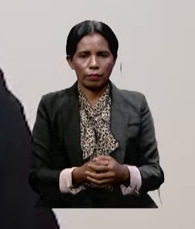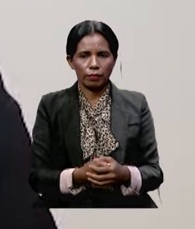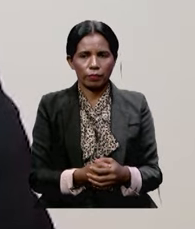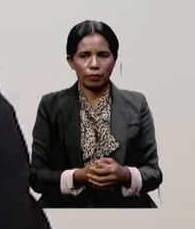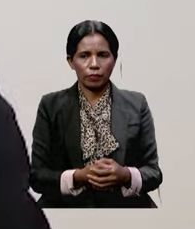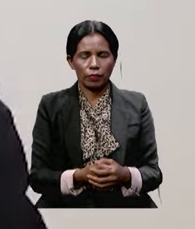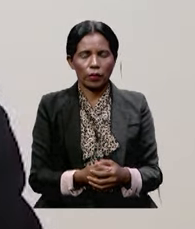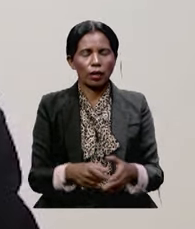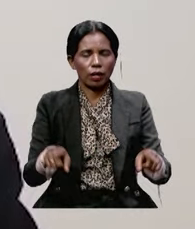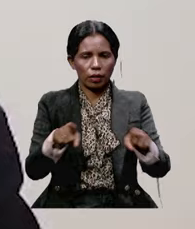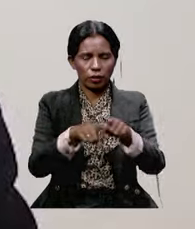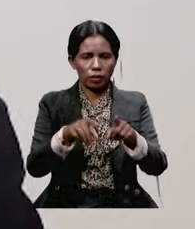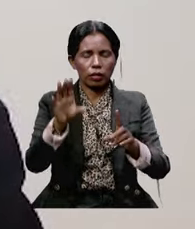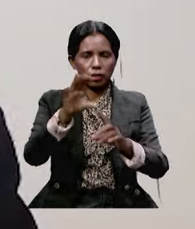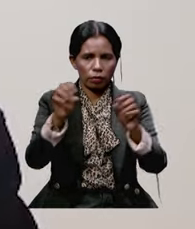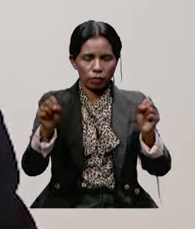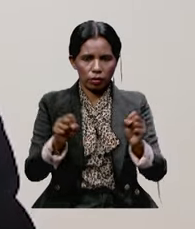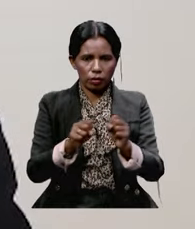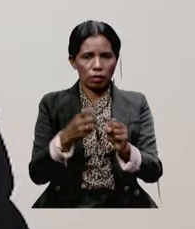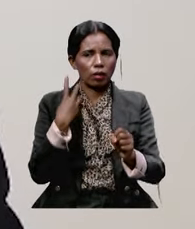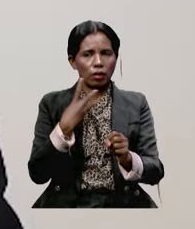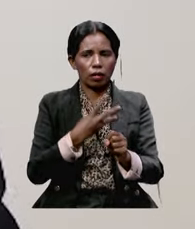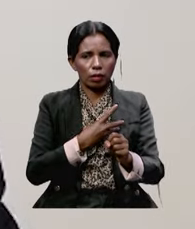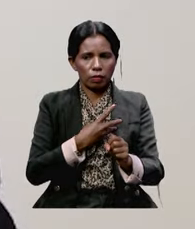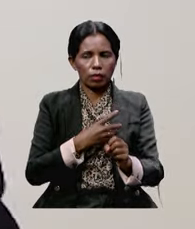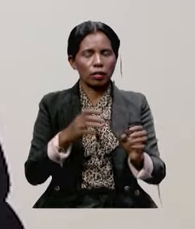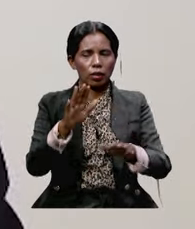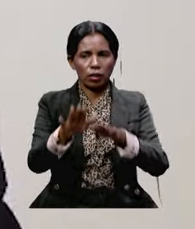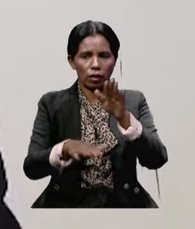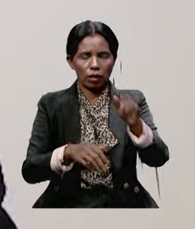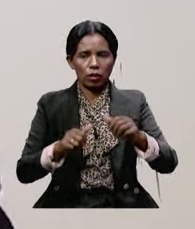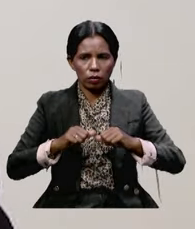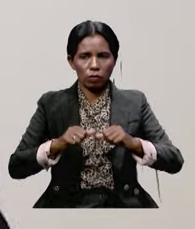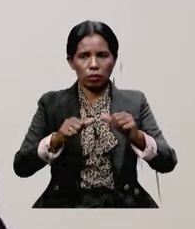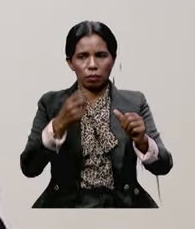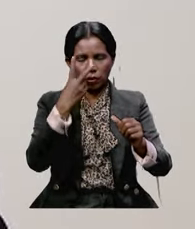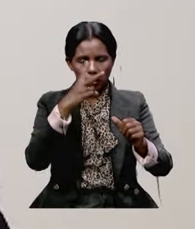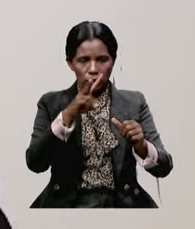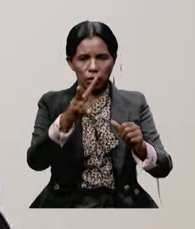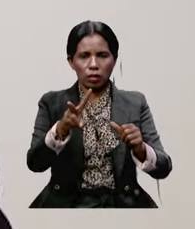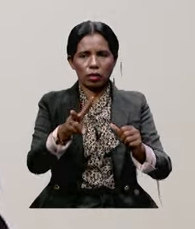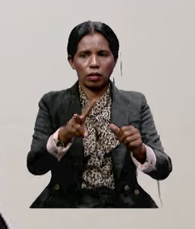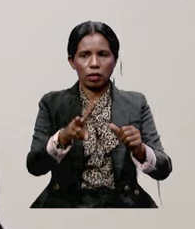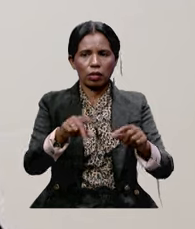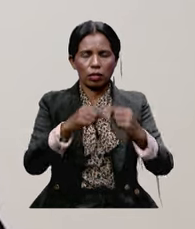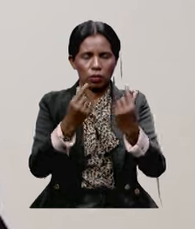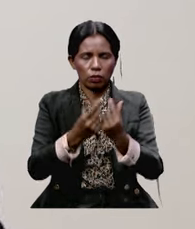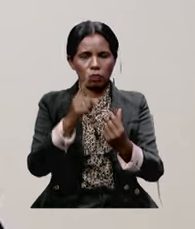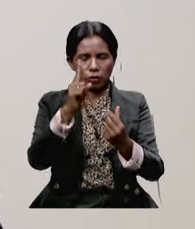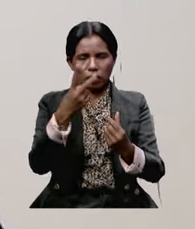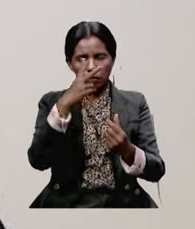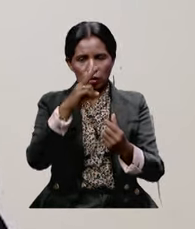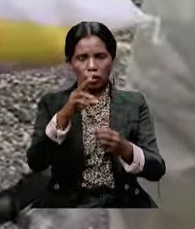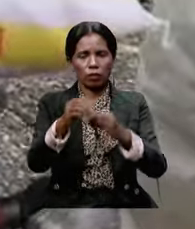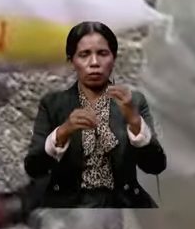nebe nudar autoridade ami sei la utir i ami sei haru kabe equipa ile para tare